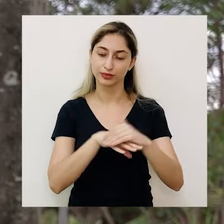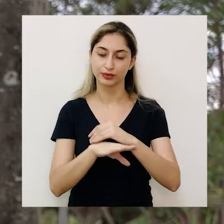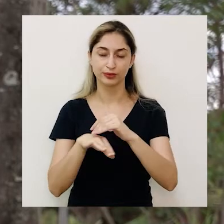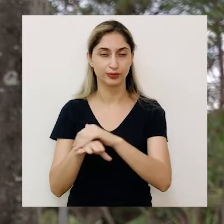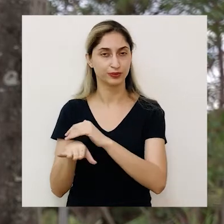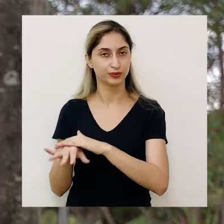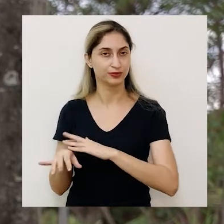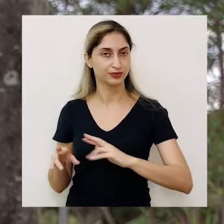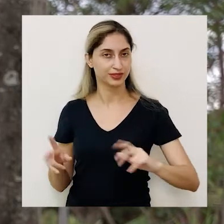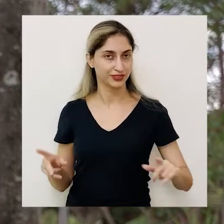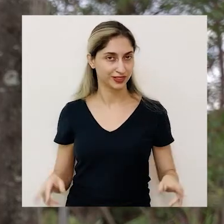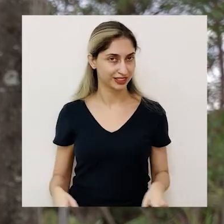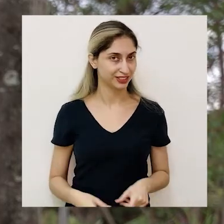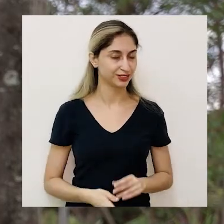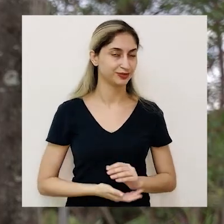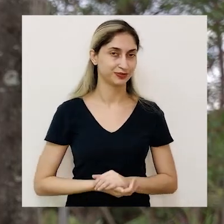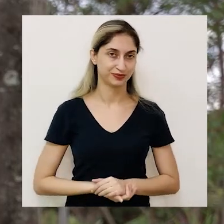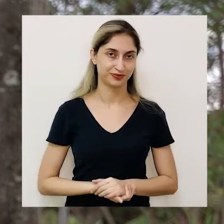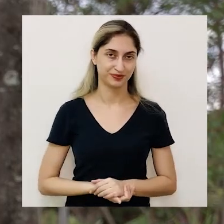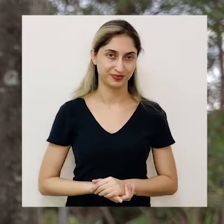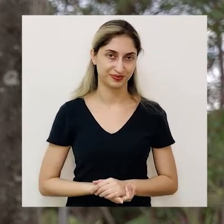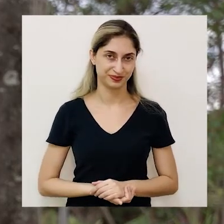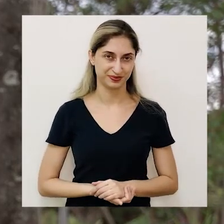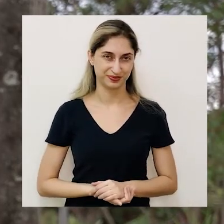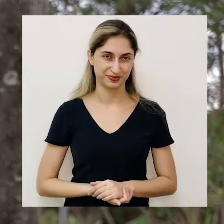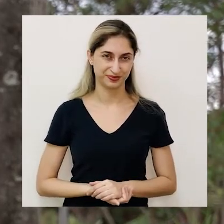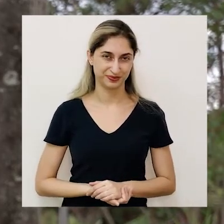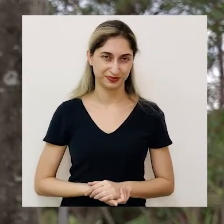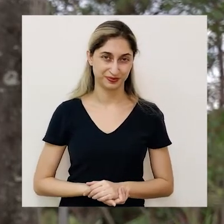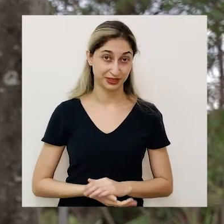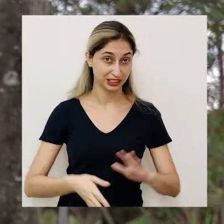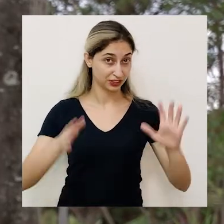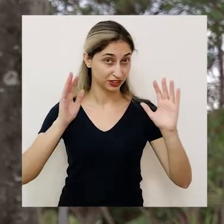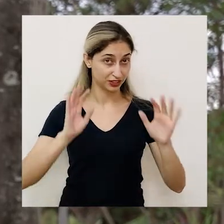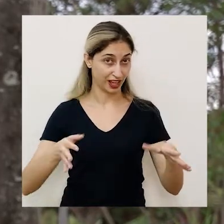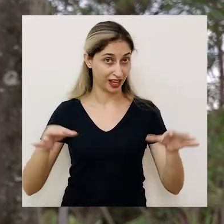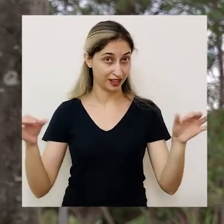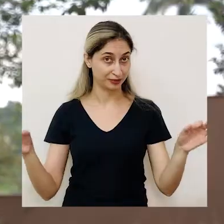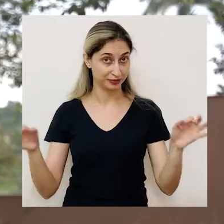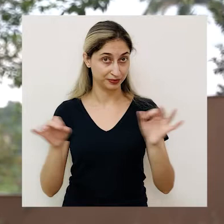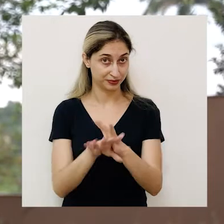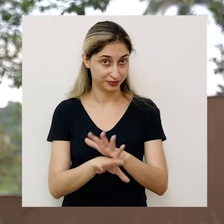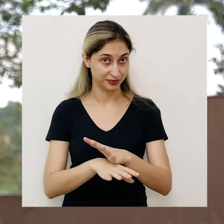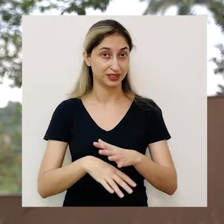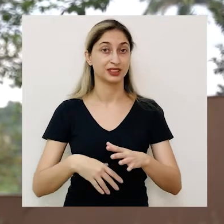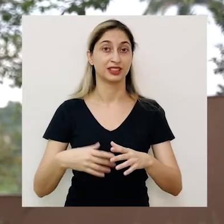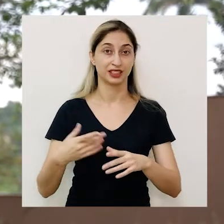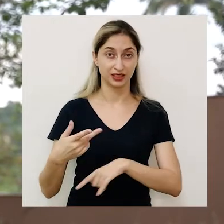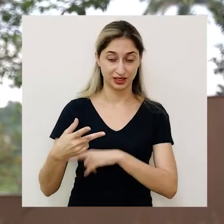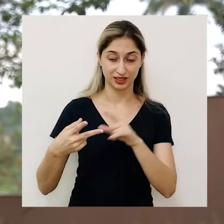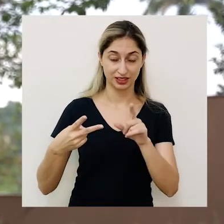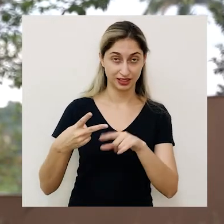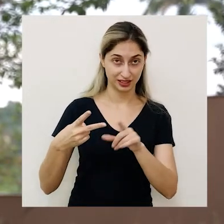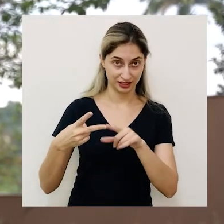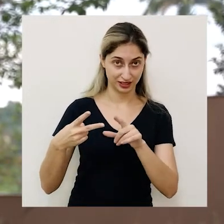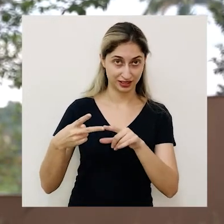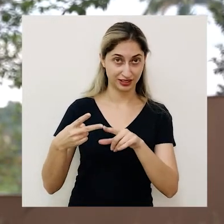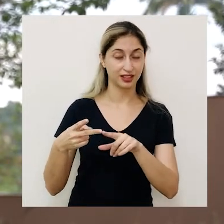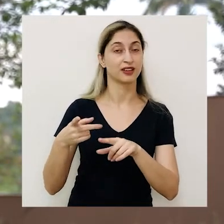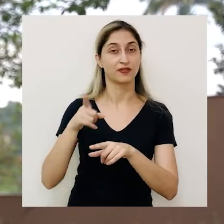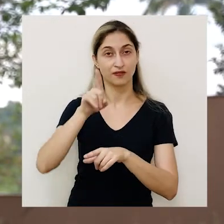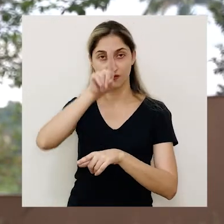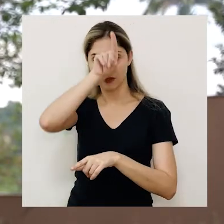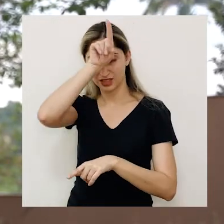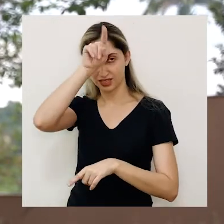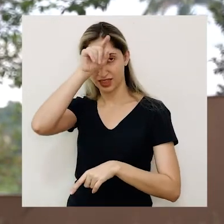pensar, né, refletir sobre esse verbo, né, acalmar. Acho que é um pouco isso. Terminado o processo de